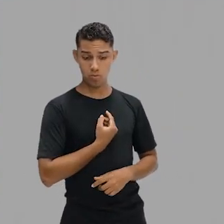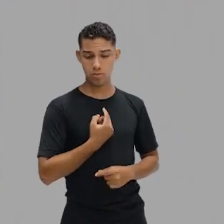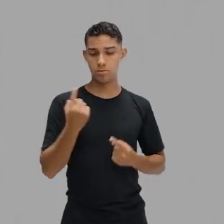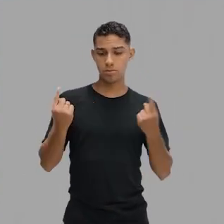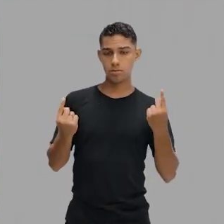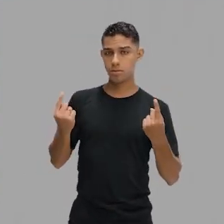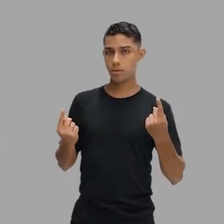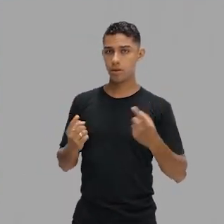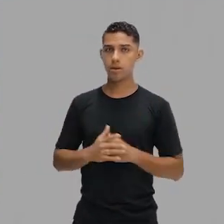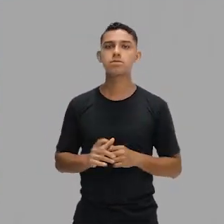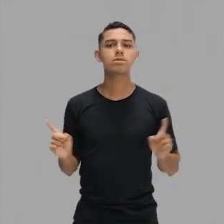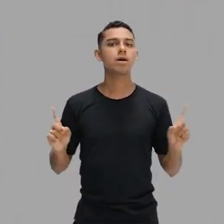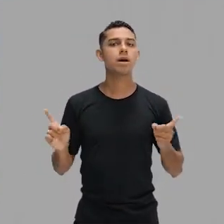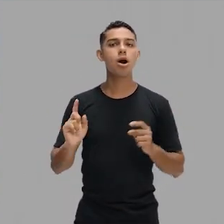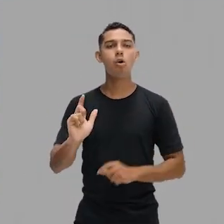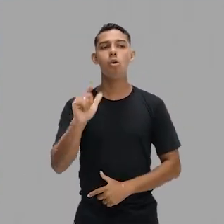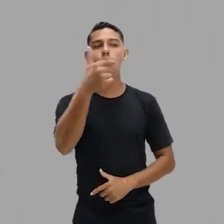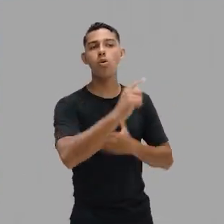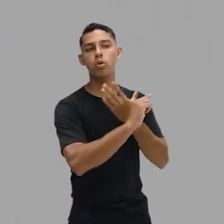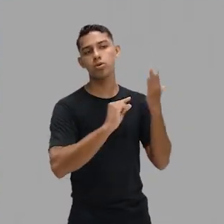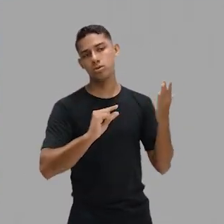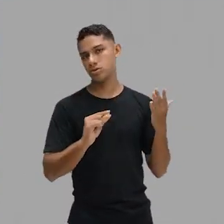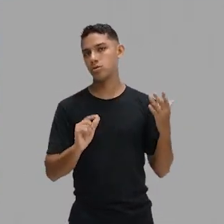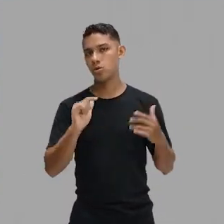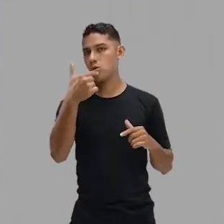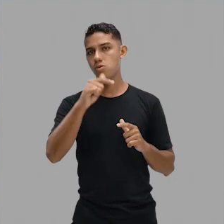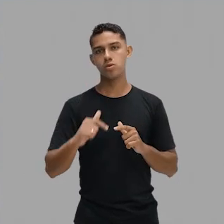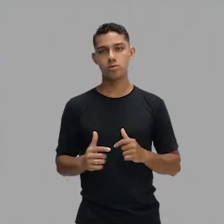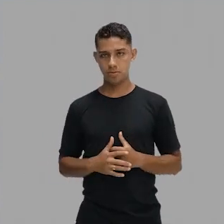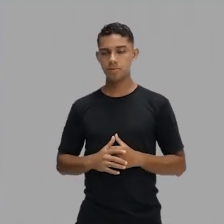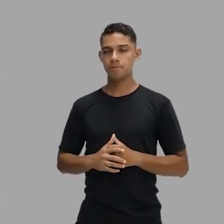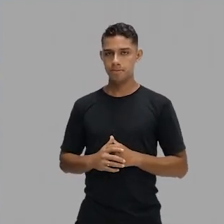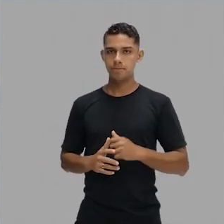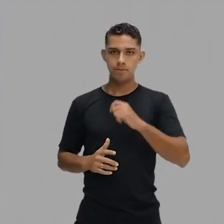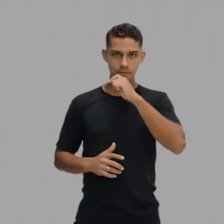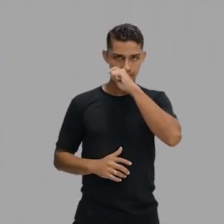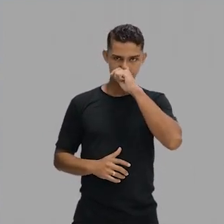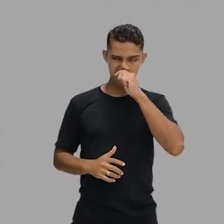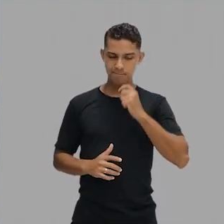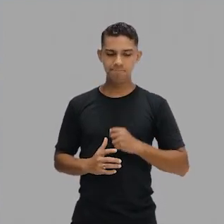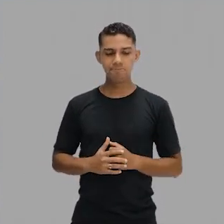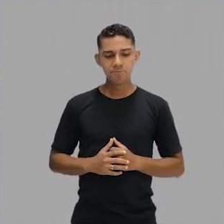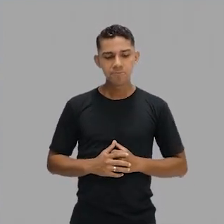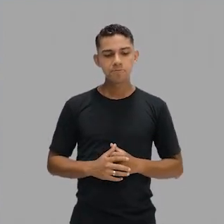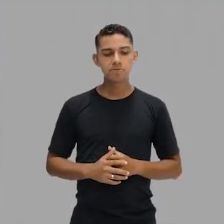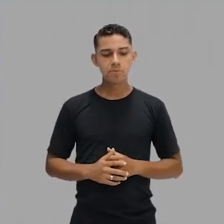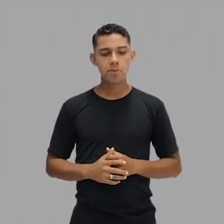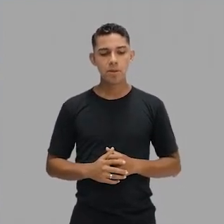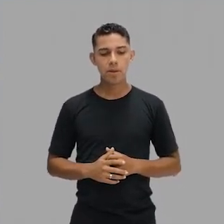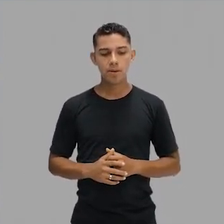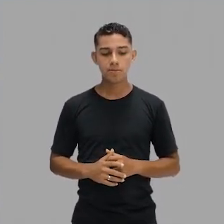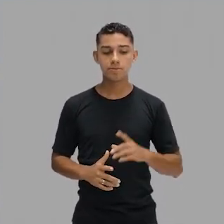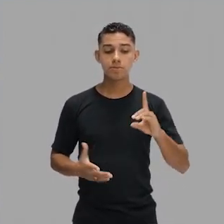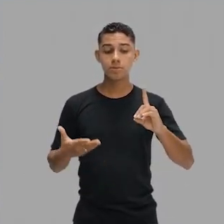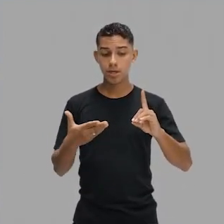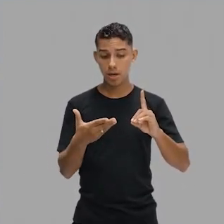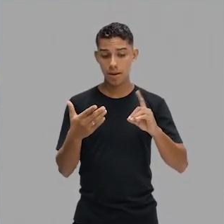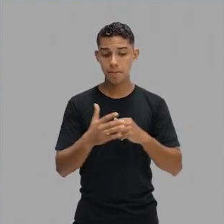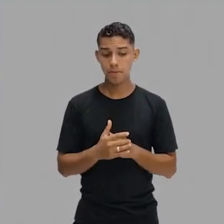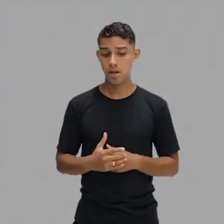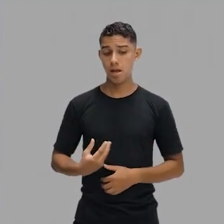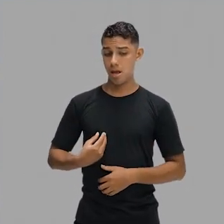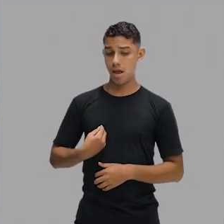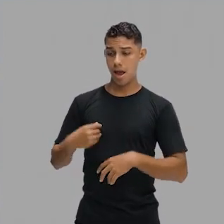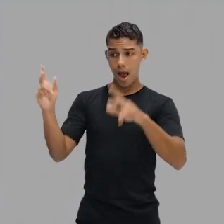autor. É um outro autor agora, não é mais o nosso Thomas Hobbes. A perpetuação da paz natural que o ser